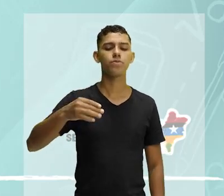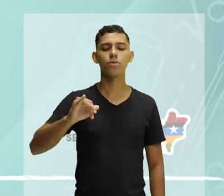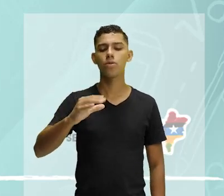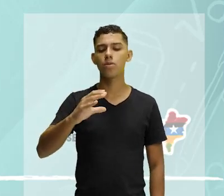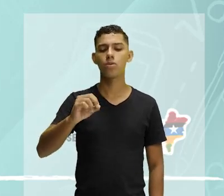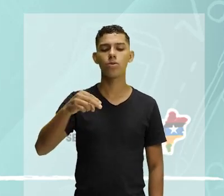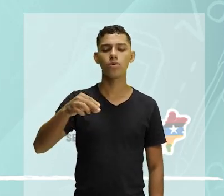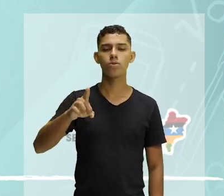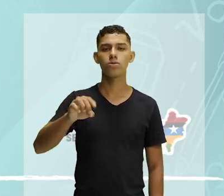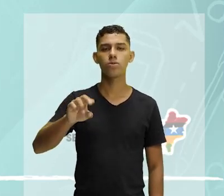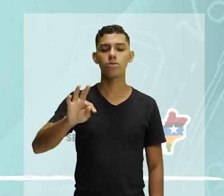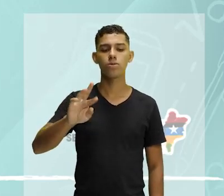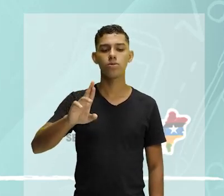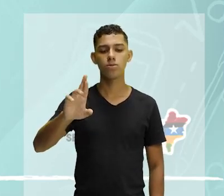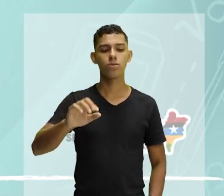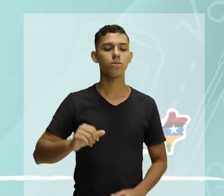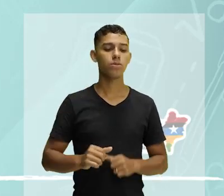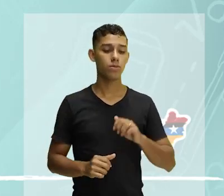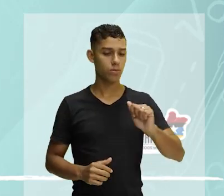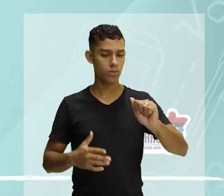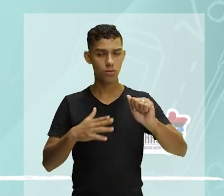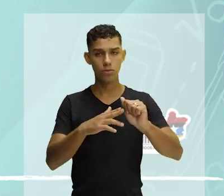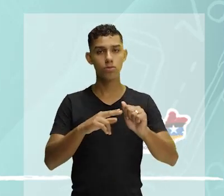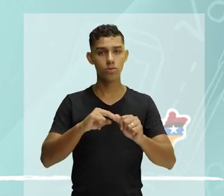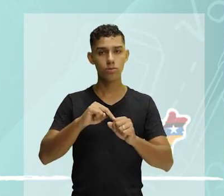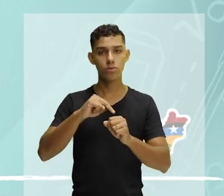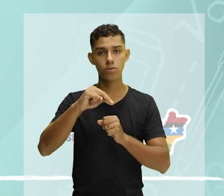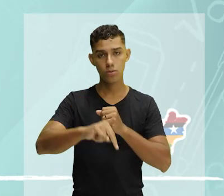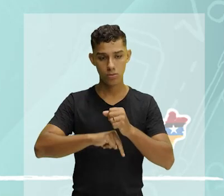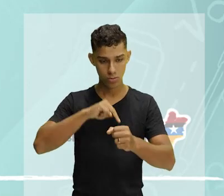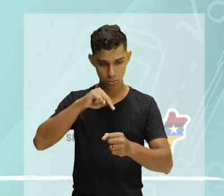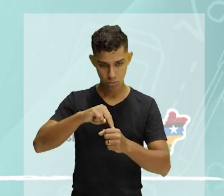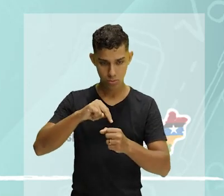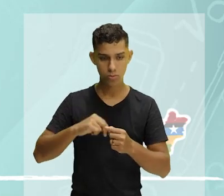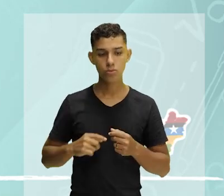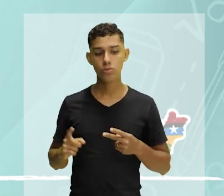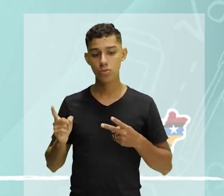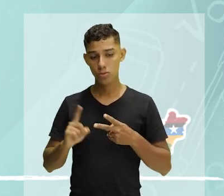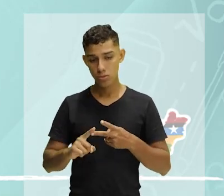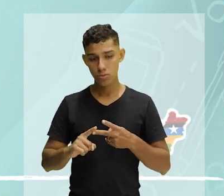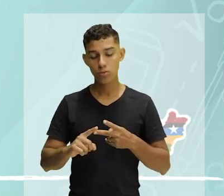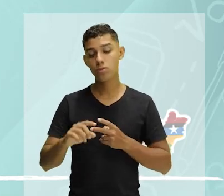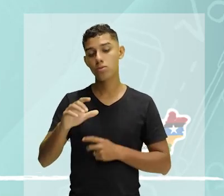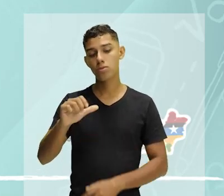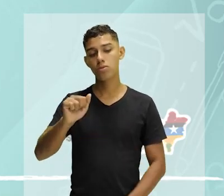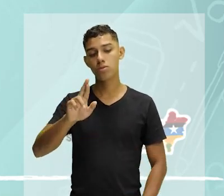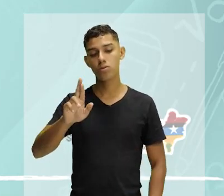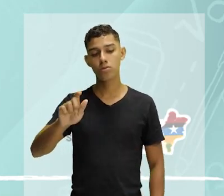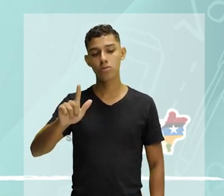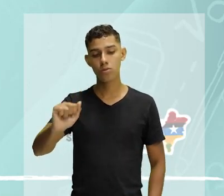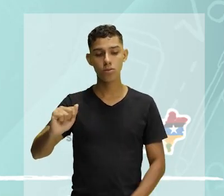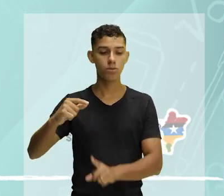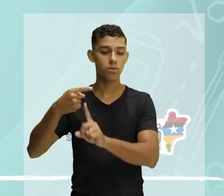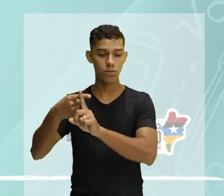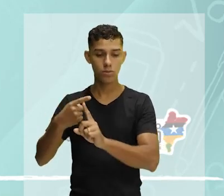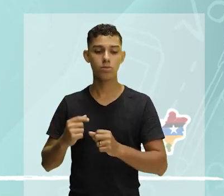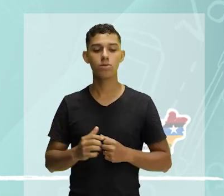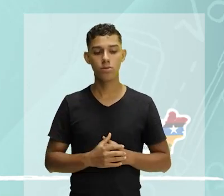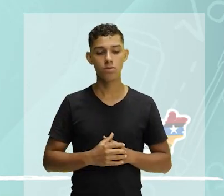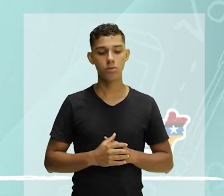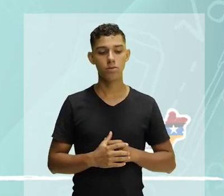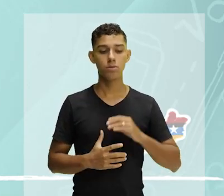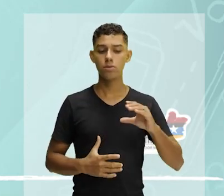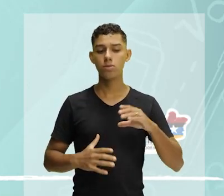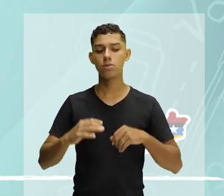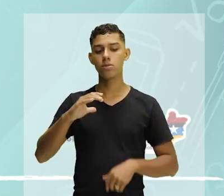A, neutro. Letra B, carregado positivamente. Letra C, carregado negativamente. E